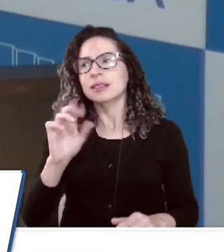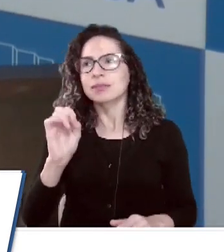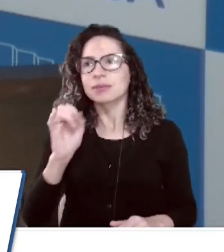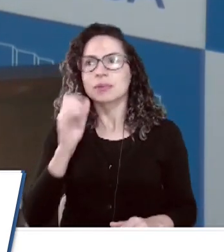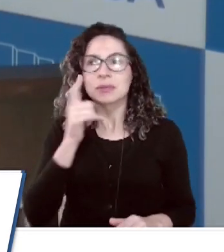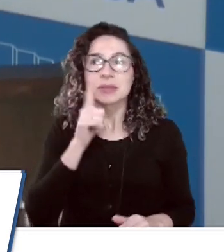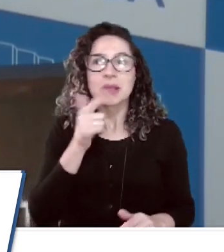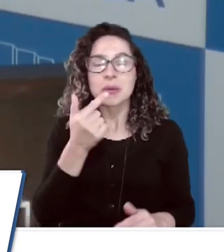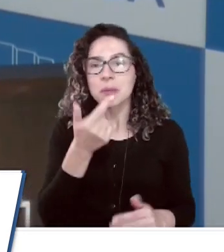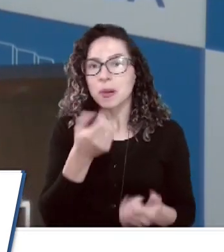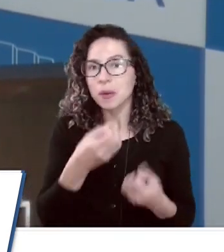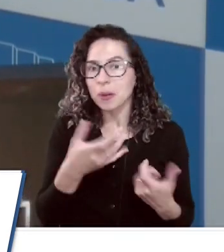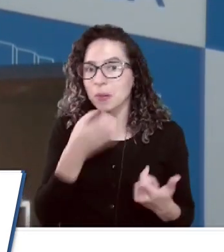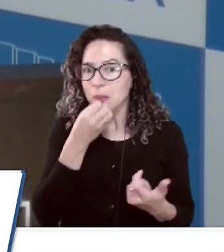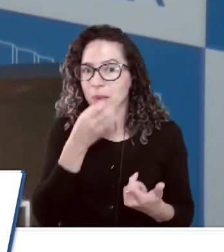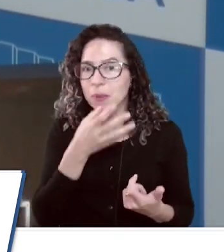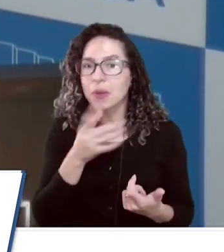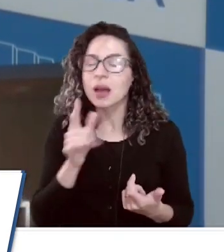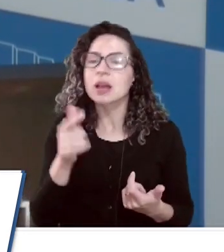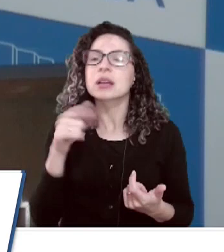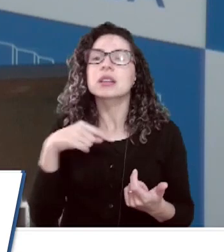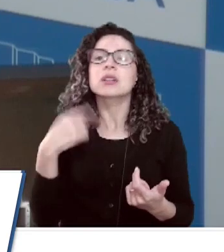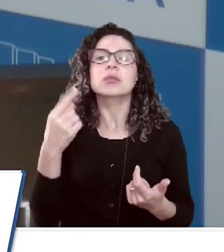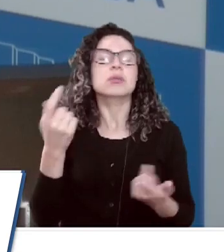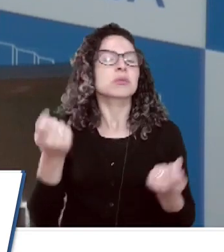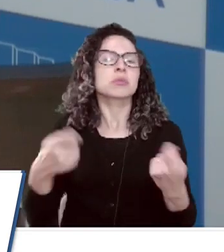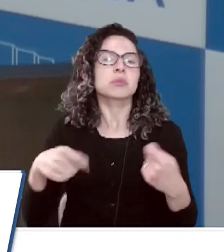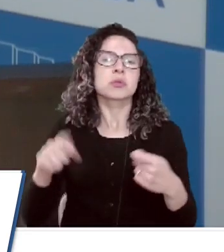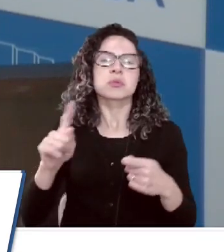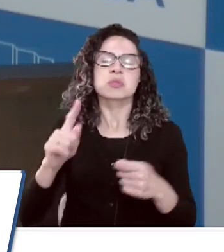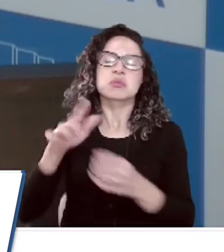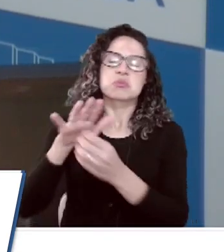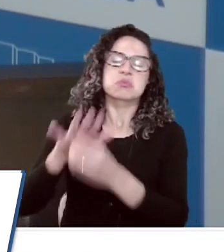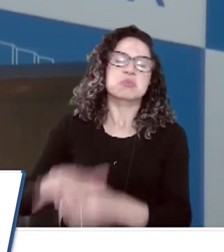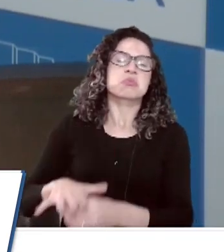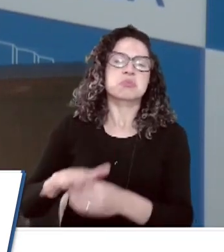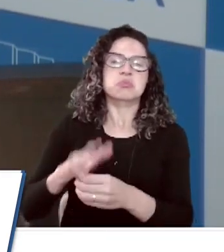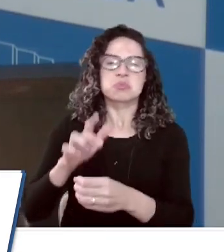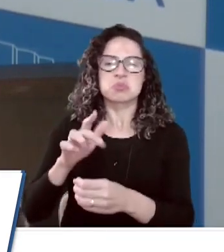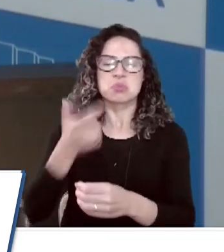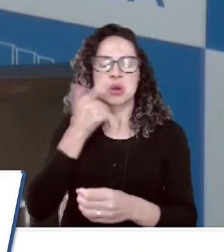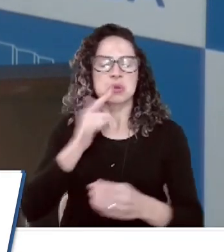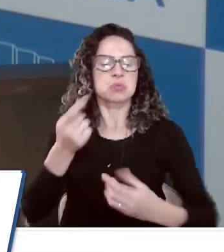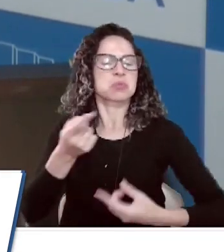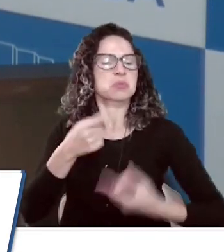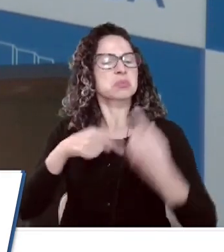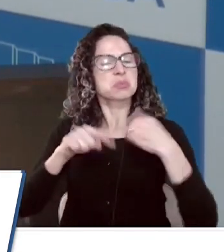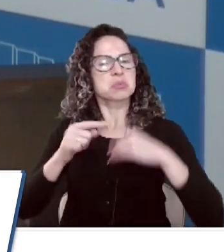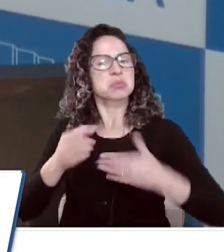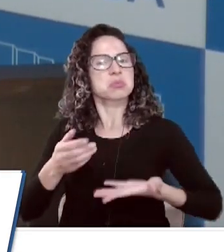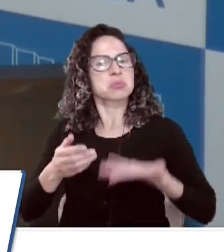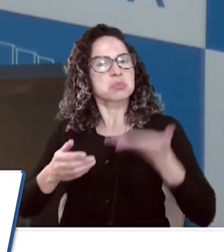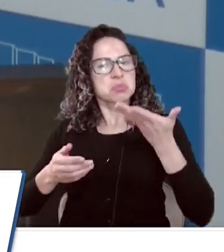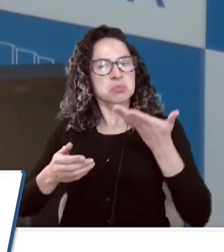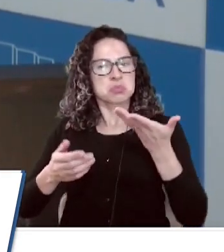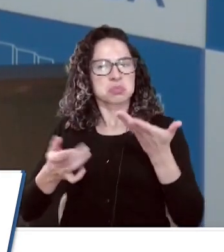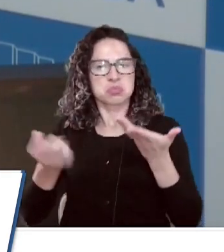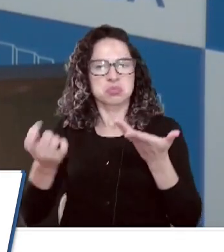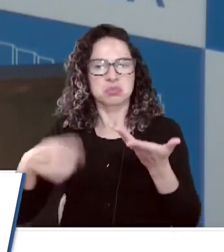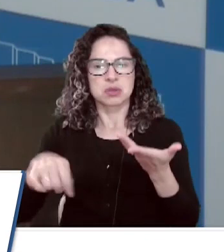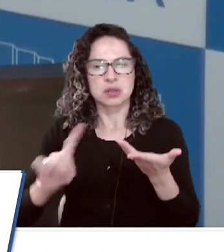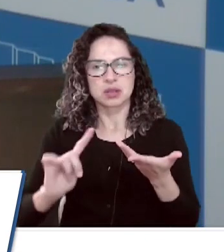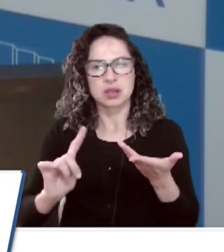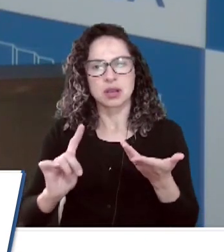de tudo isso, é que a gente não precisa desmerecer ninguém para se erguer em alguma posição. A